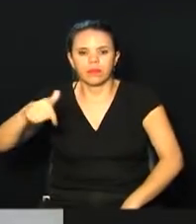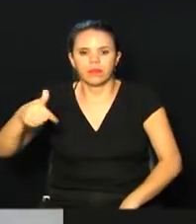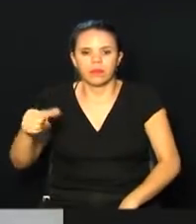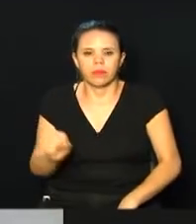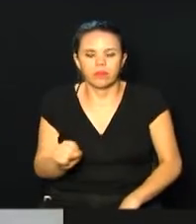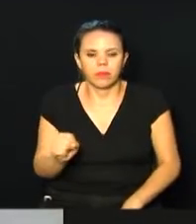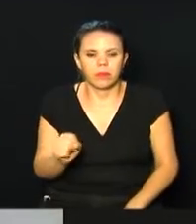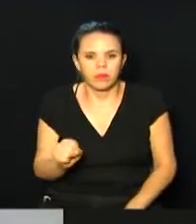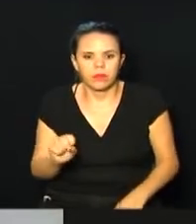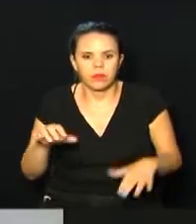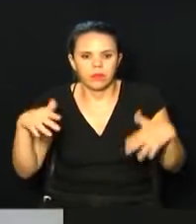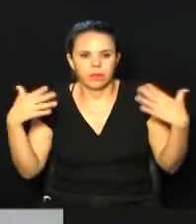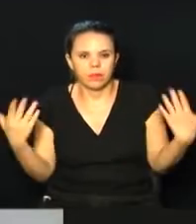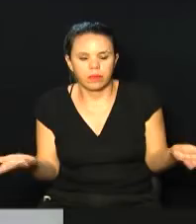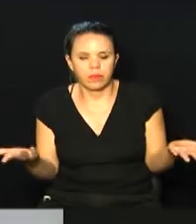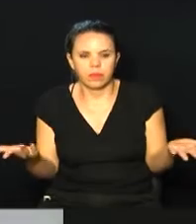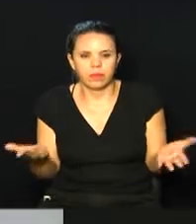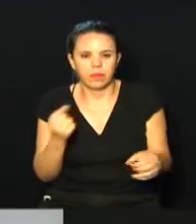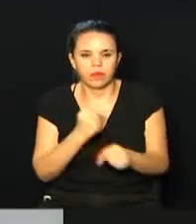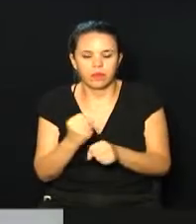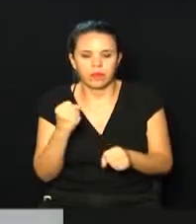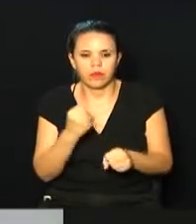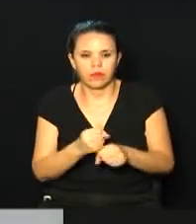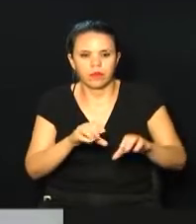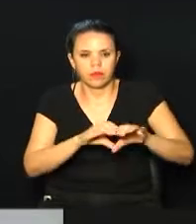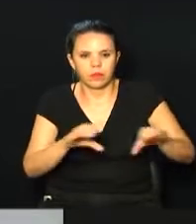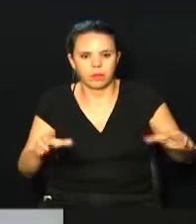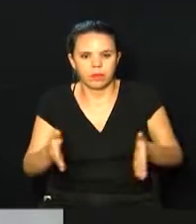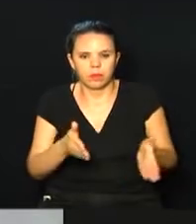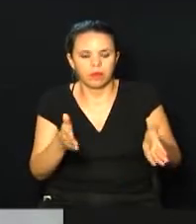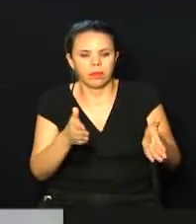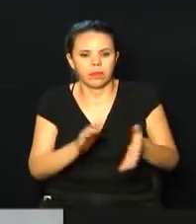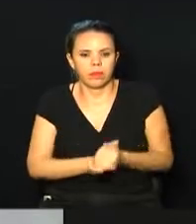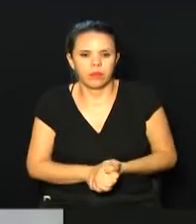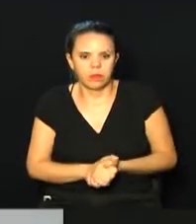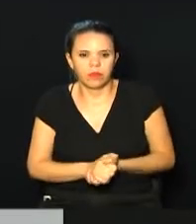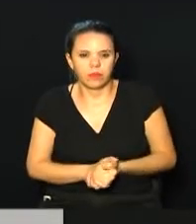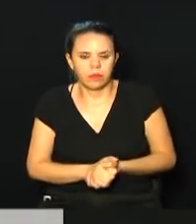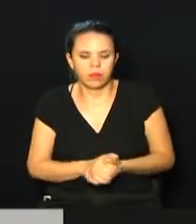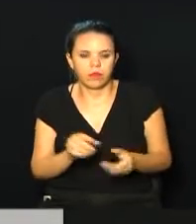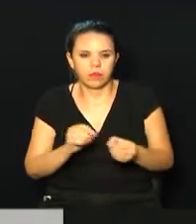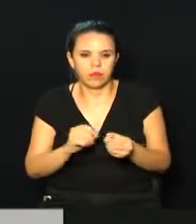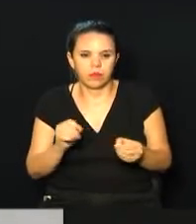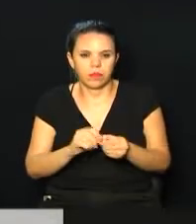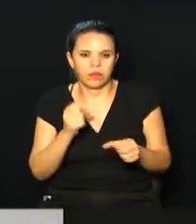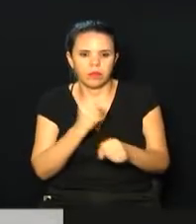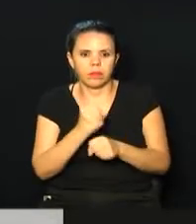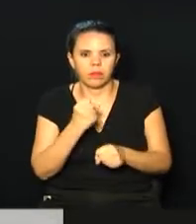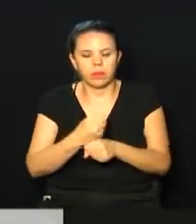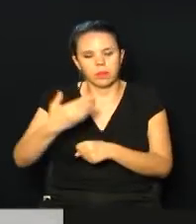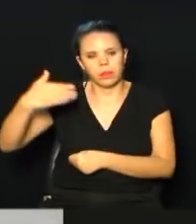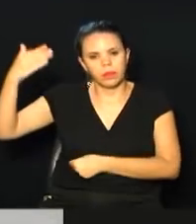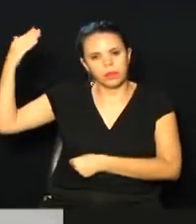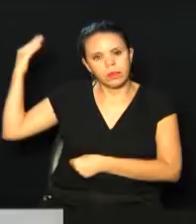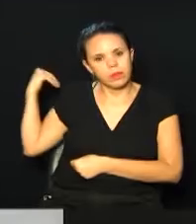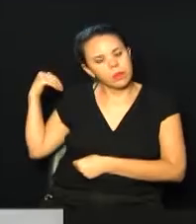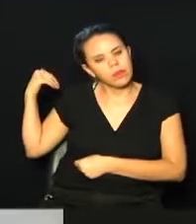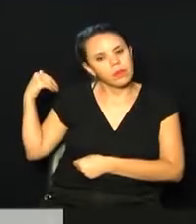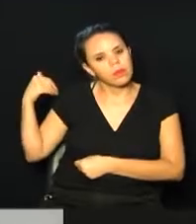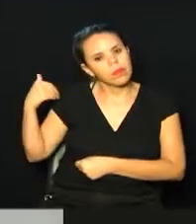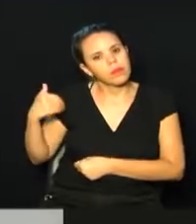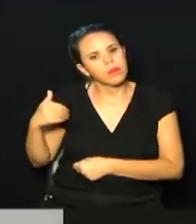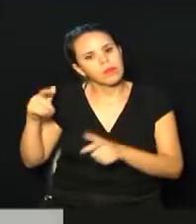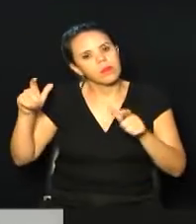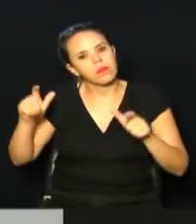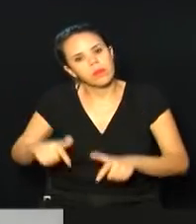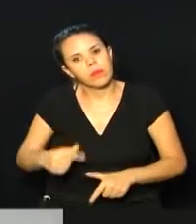1978, quando pavimentou a Princesa do Oeste. Eu fiz essa obra naquela época. É uma galeria ali